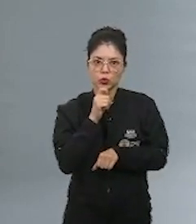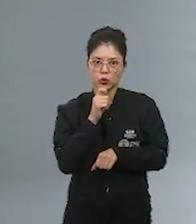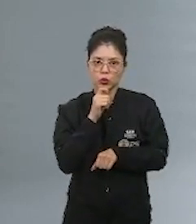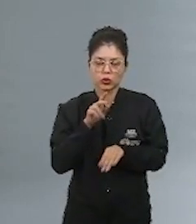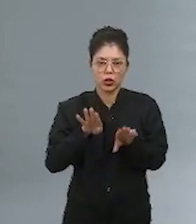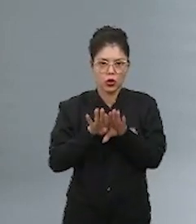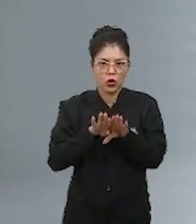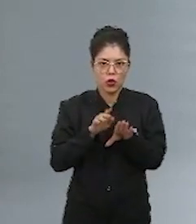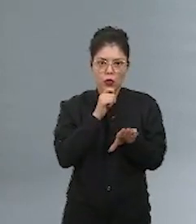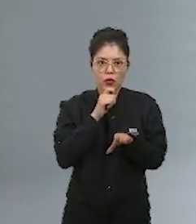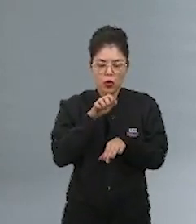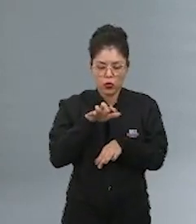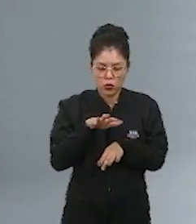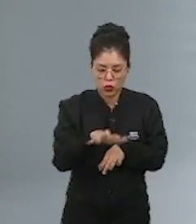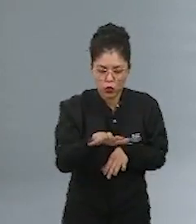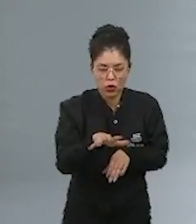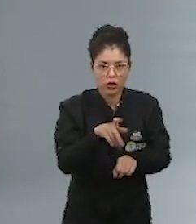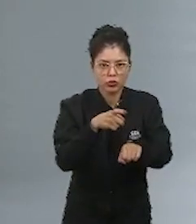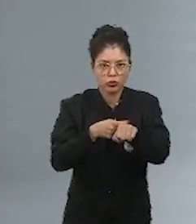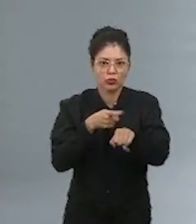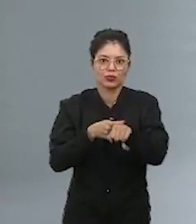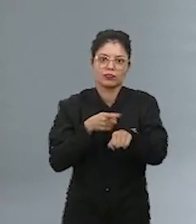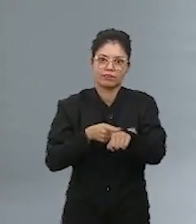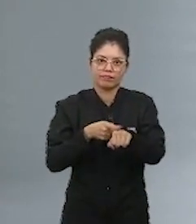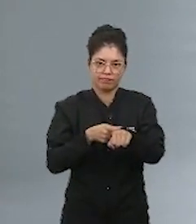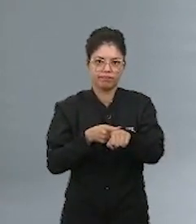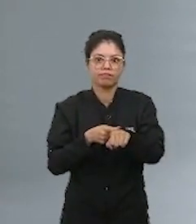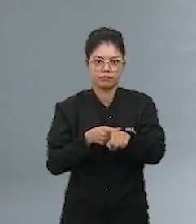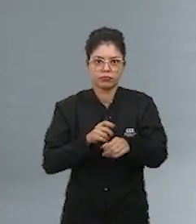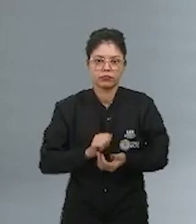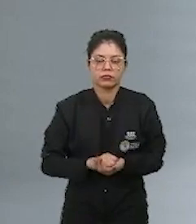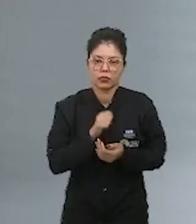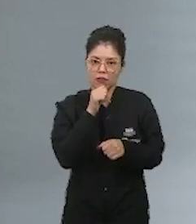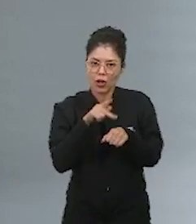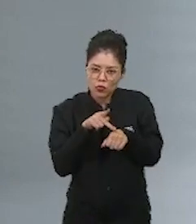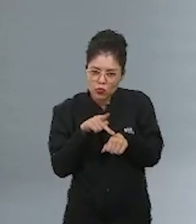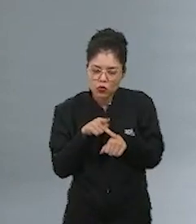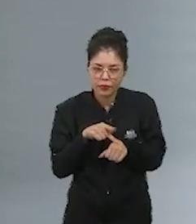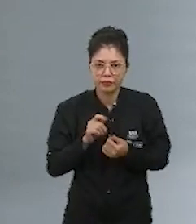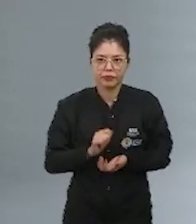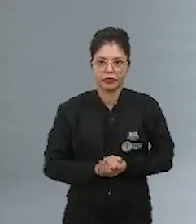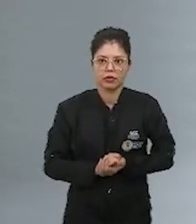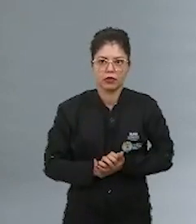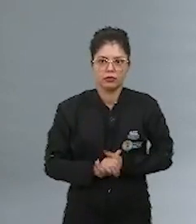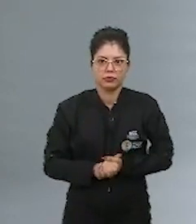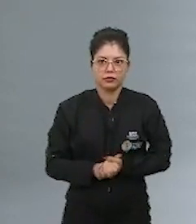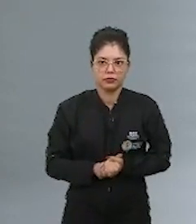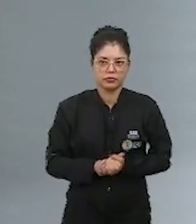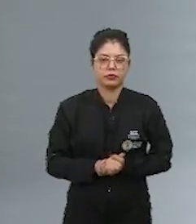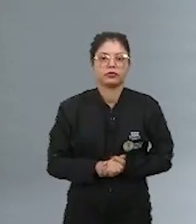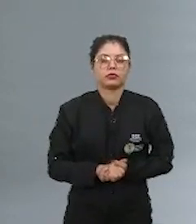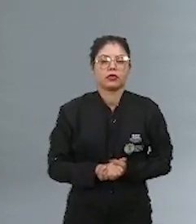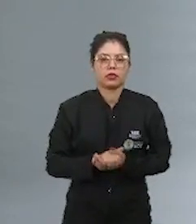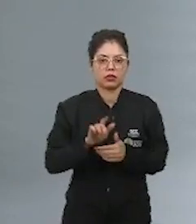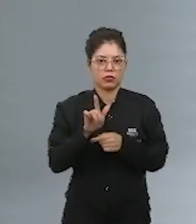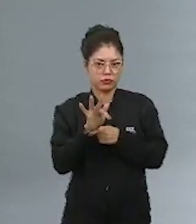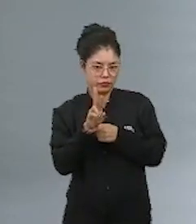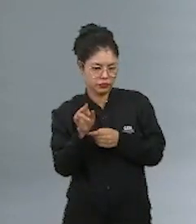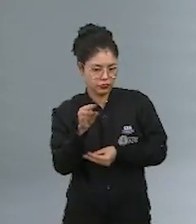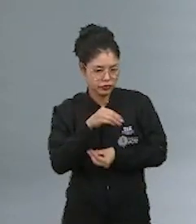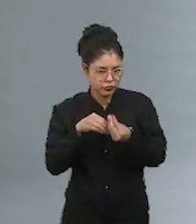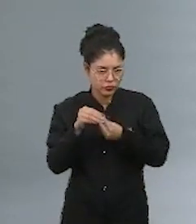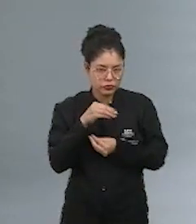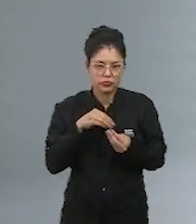magmática, que são rochas cristalinas, no exemplo disso que eu falei para vocês, o granito, e também a litosfera, em todo o processo